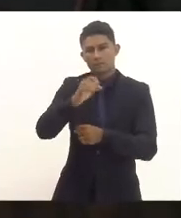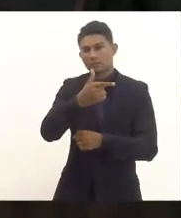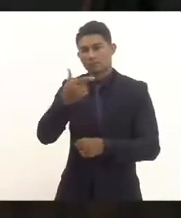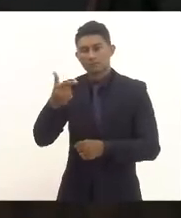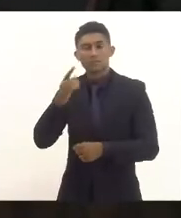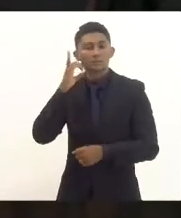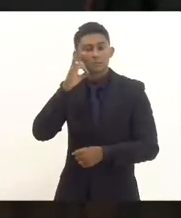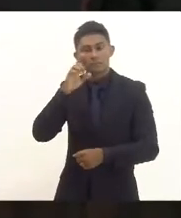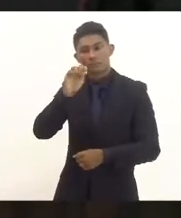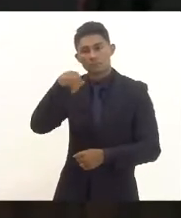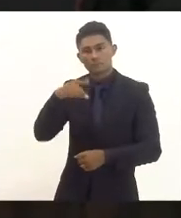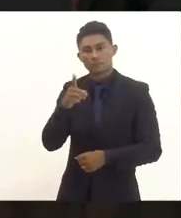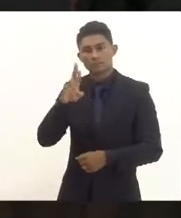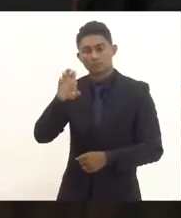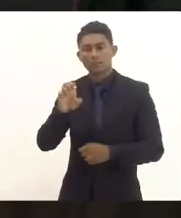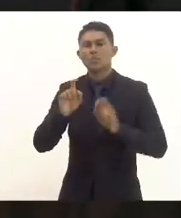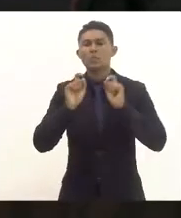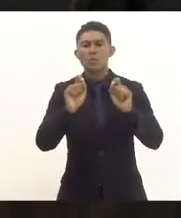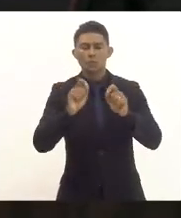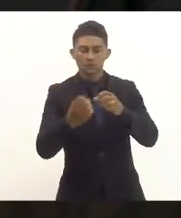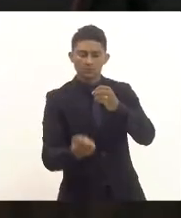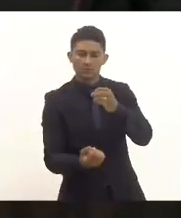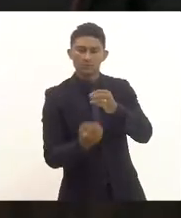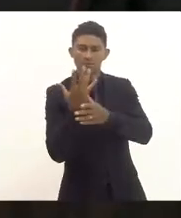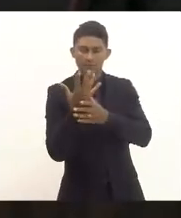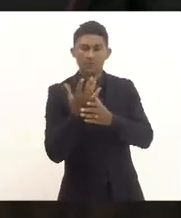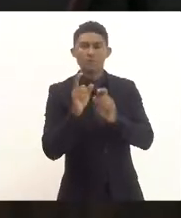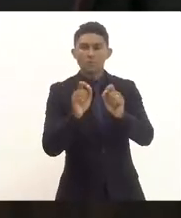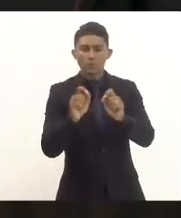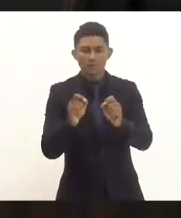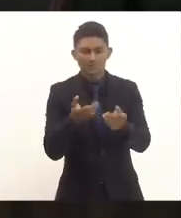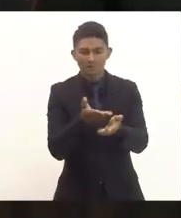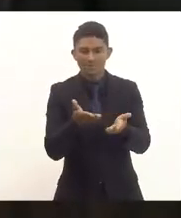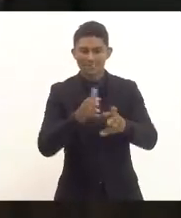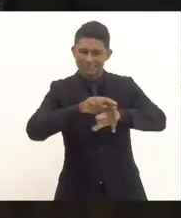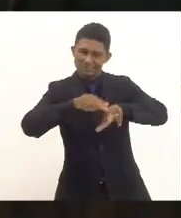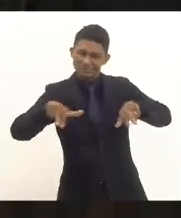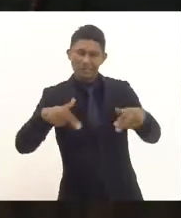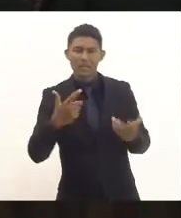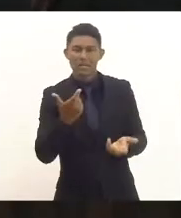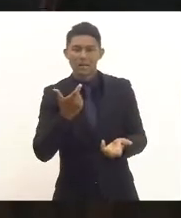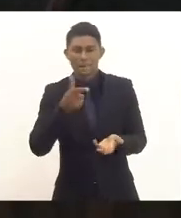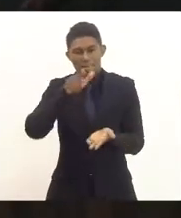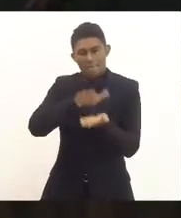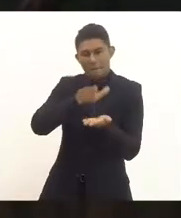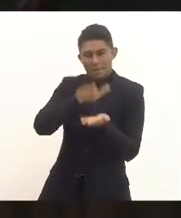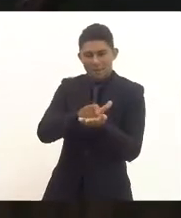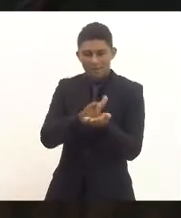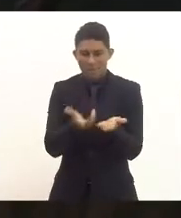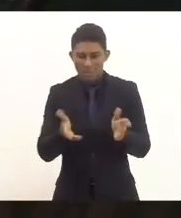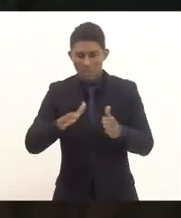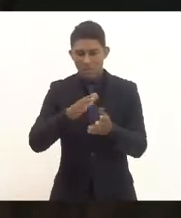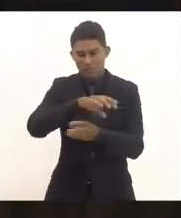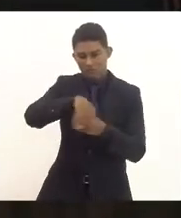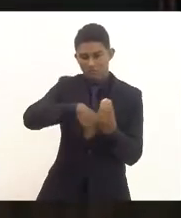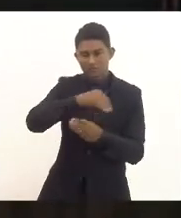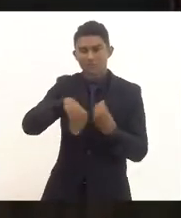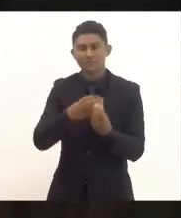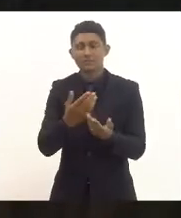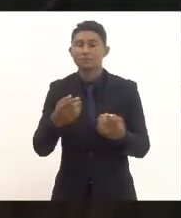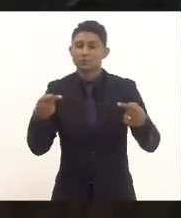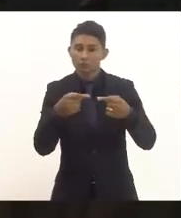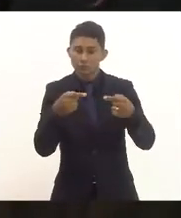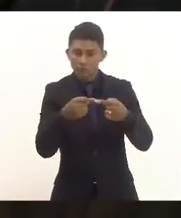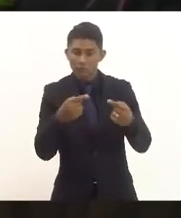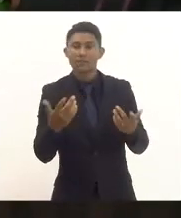deputado André Ceciliano institui o regime especial para o setor de embalagens de papel ou de papelão Com base no parágrafo 8º do artigo 3º